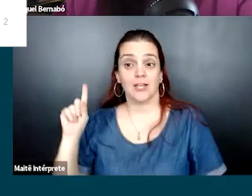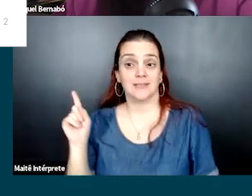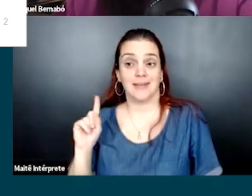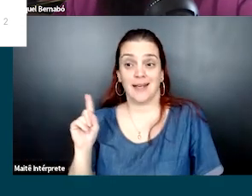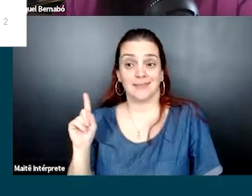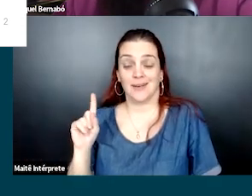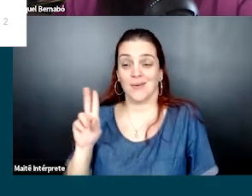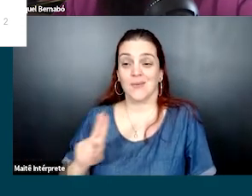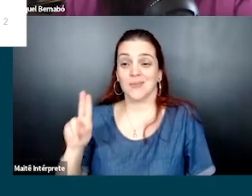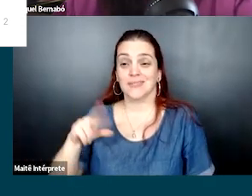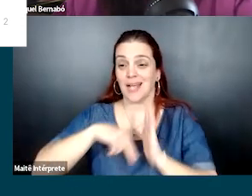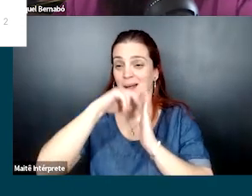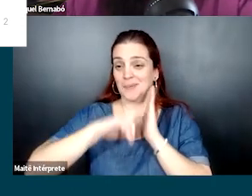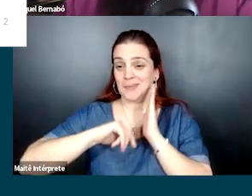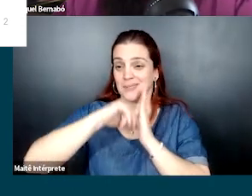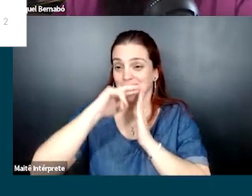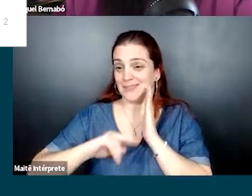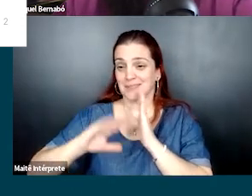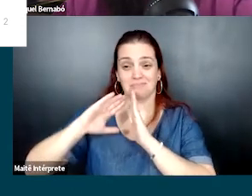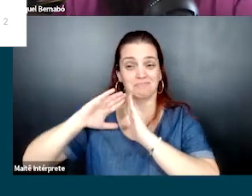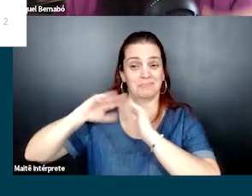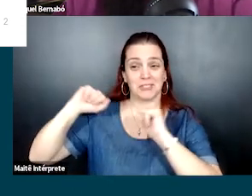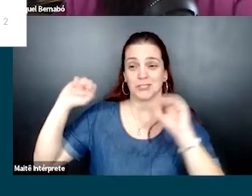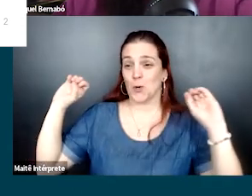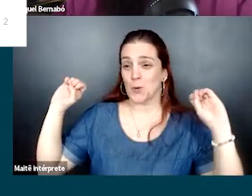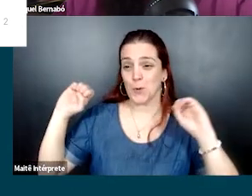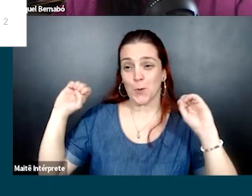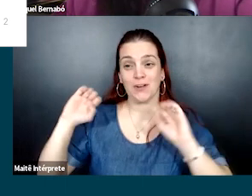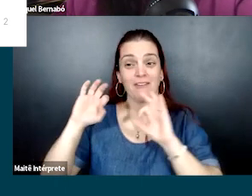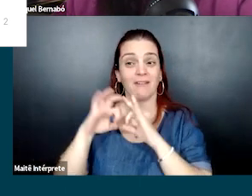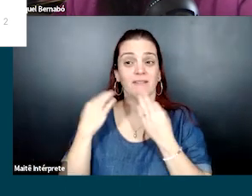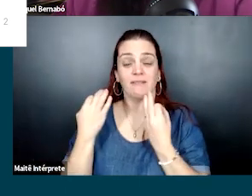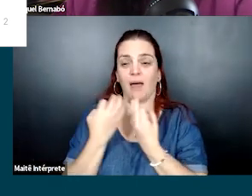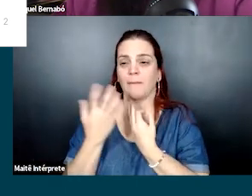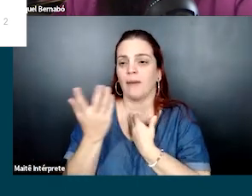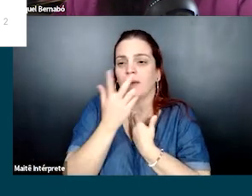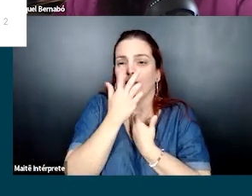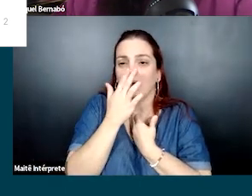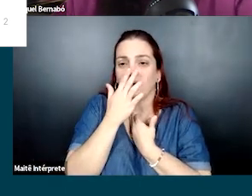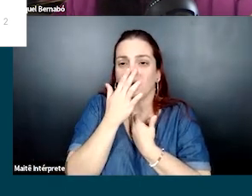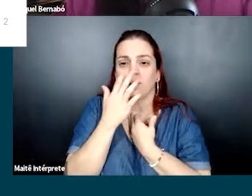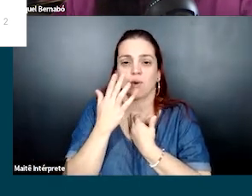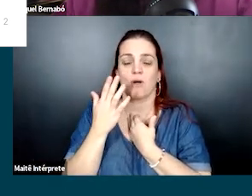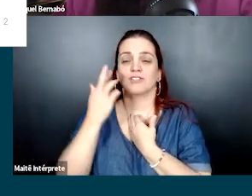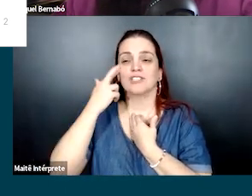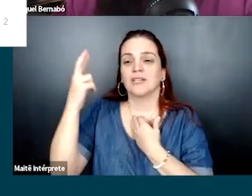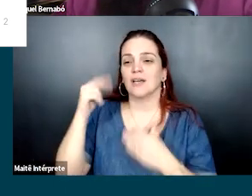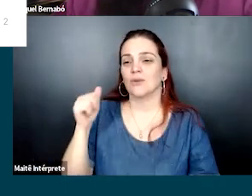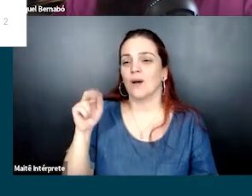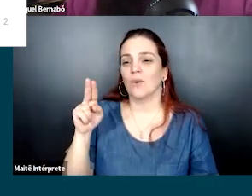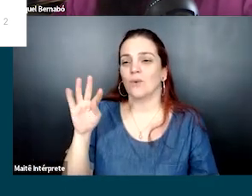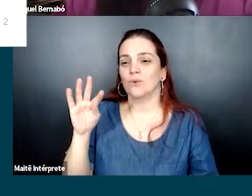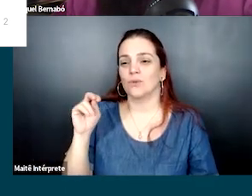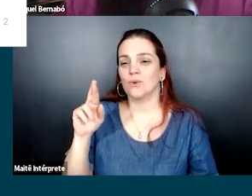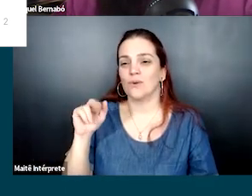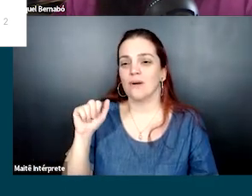tinha pedido autorização para a família de usar essas imagens, ela não tinha envolvido a família de nenhuma forma ali, os detentores do direito